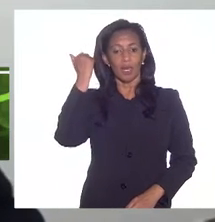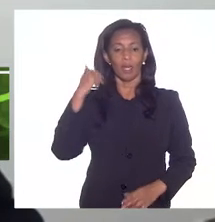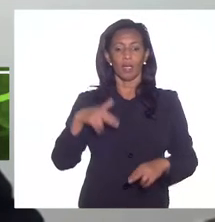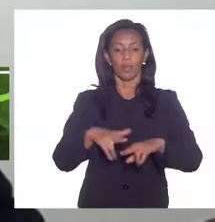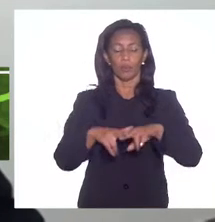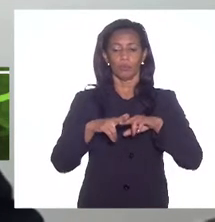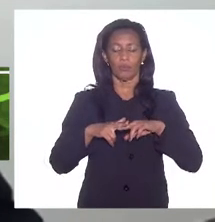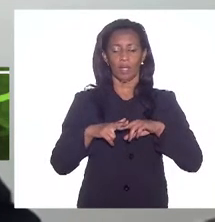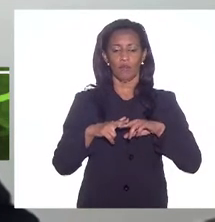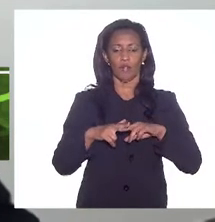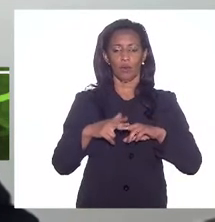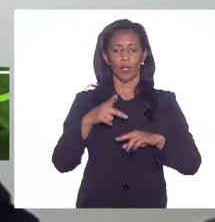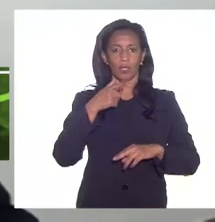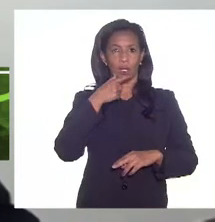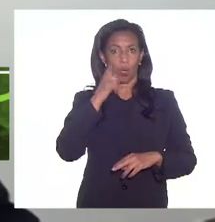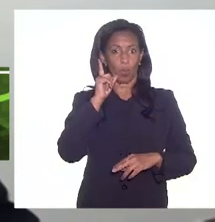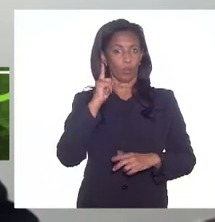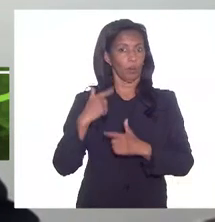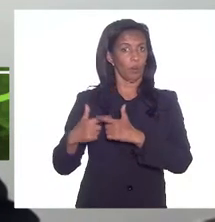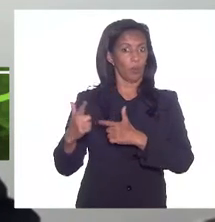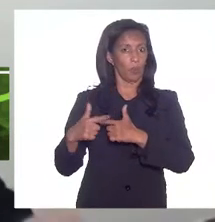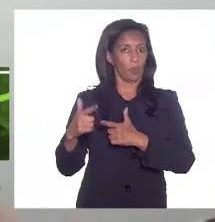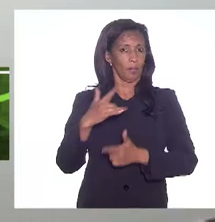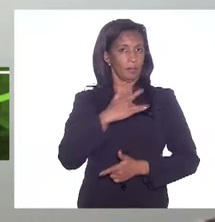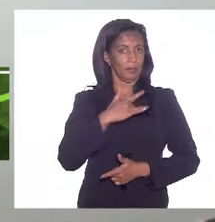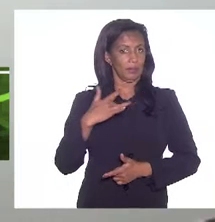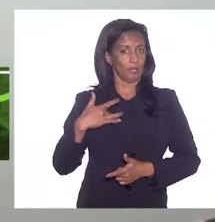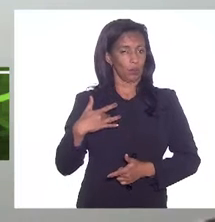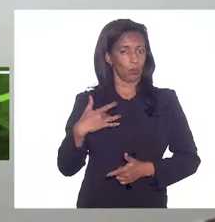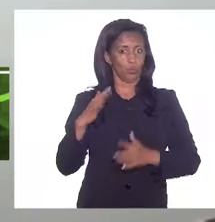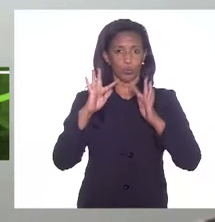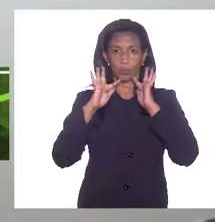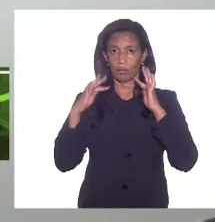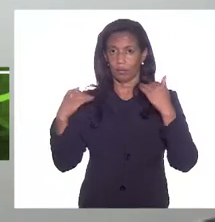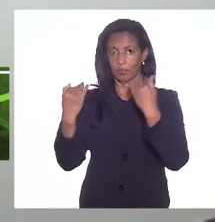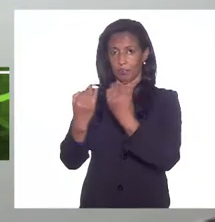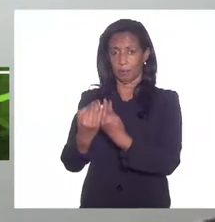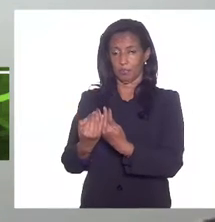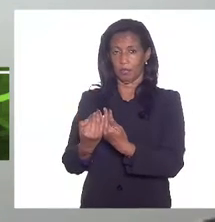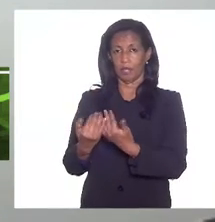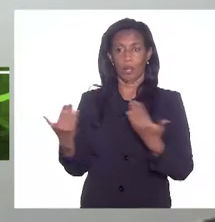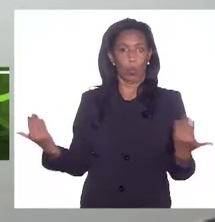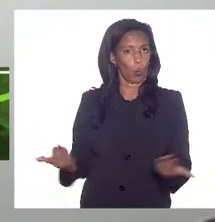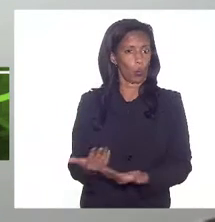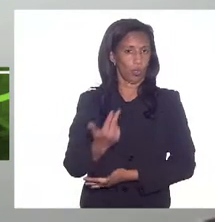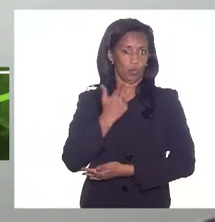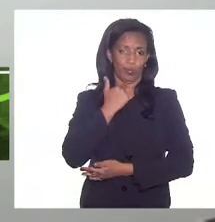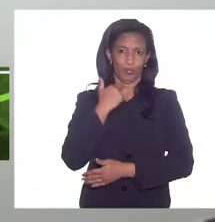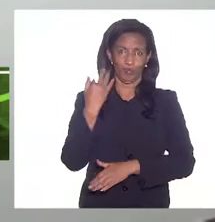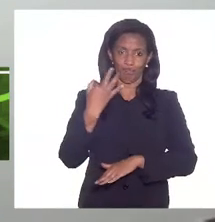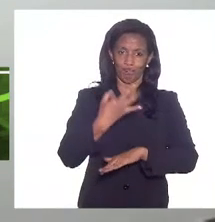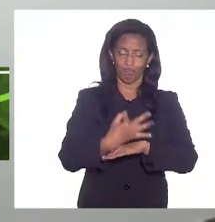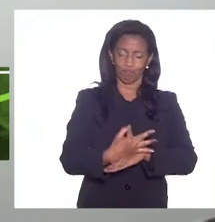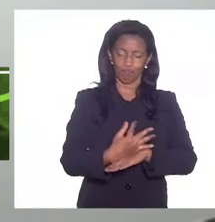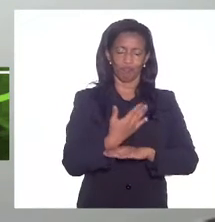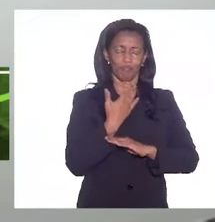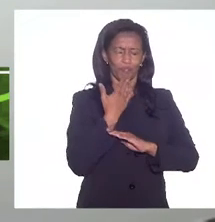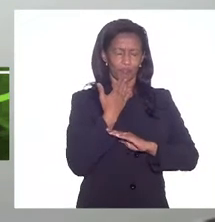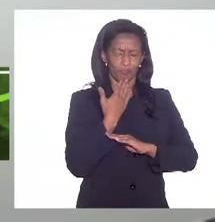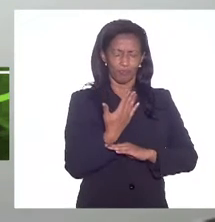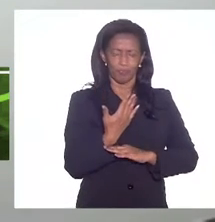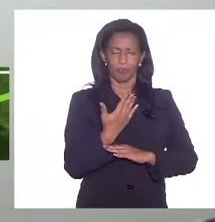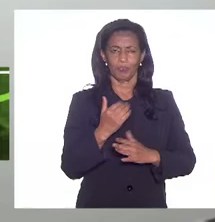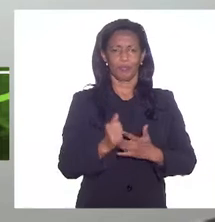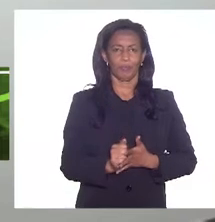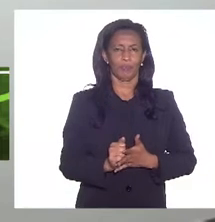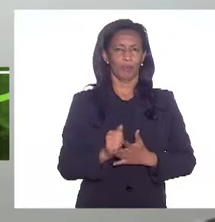motivo de força maior enfrenta um problema de saúde na família, não pode estar conosco no dia de hoje. Desejamos, evidentemente, o